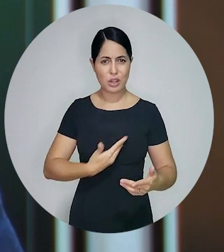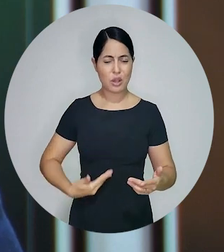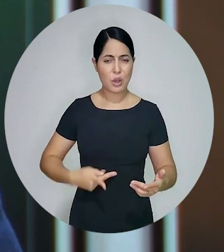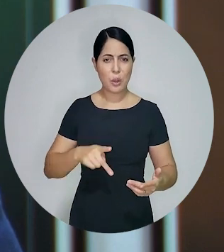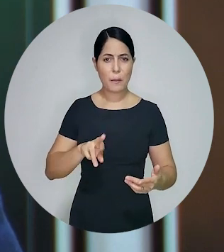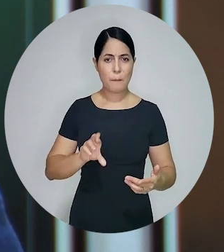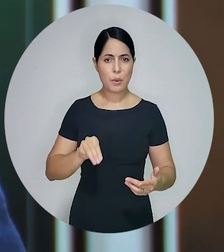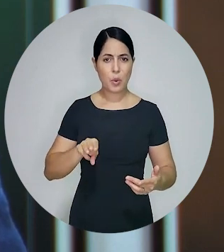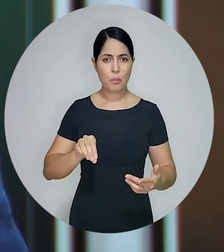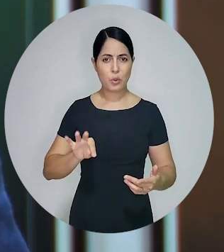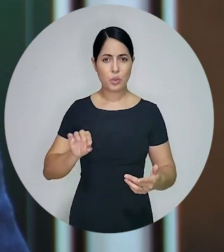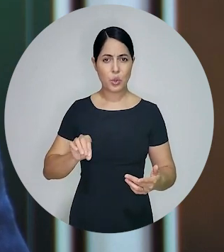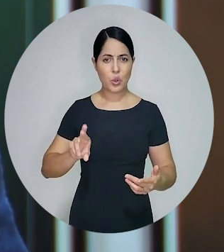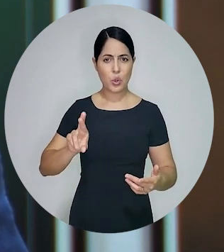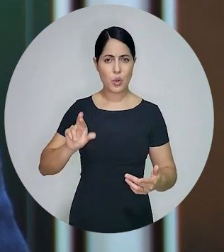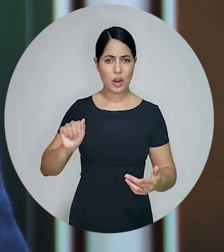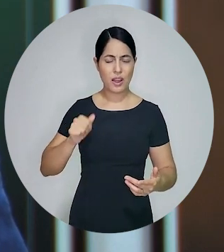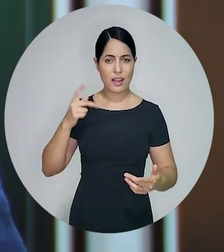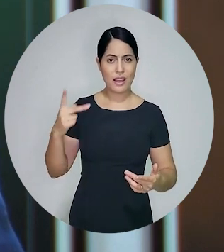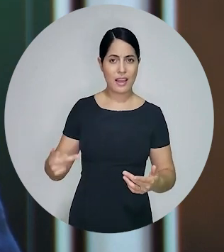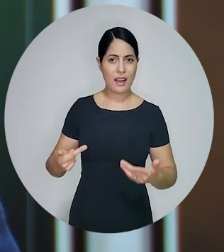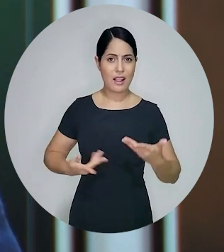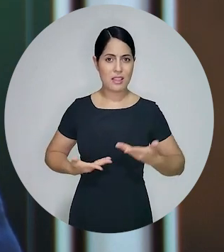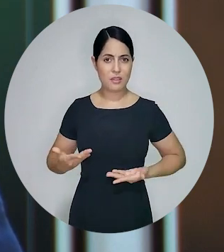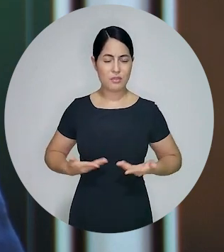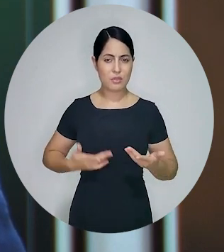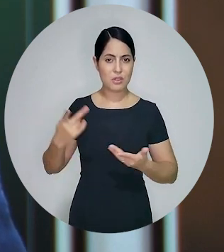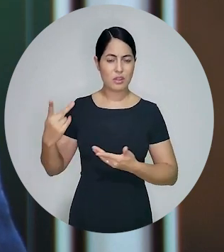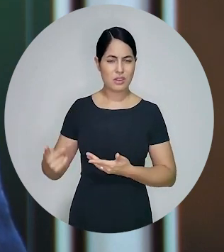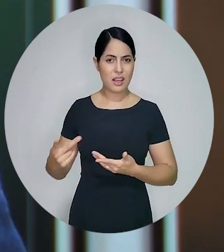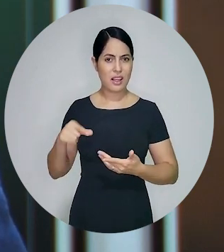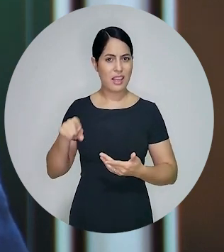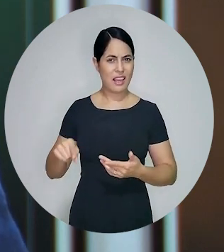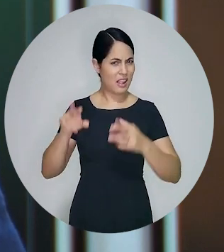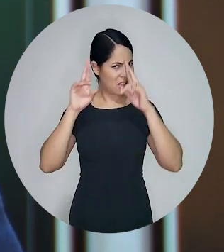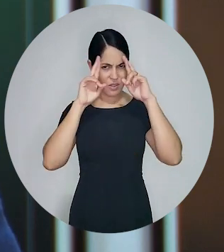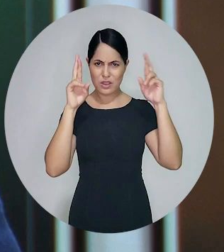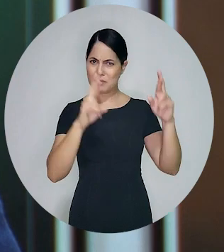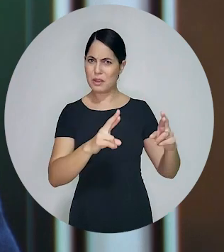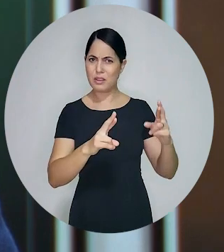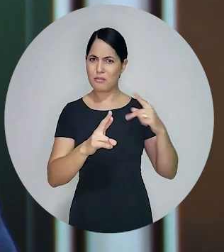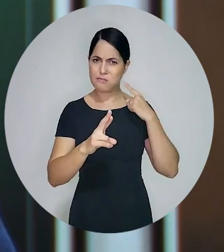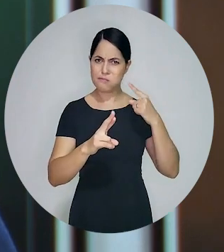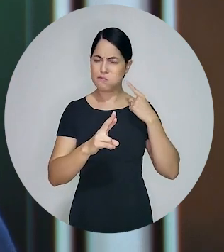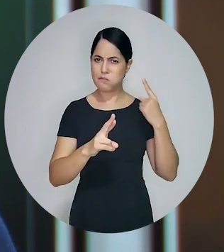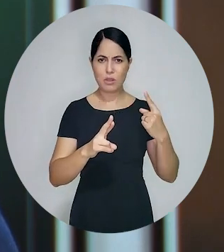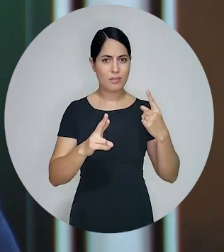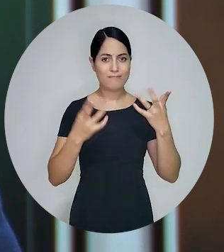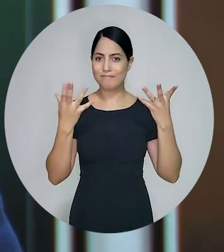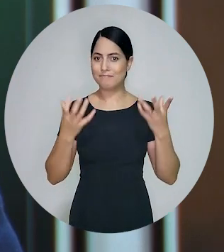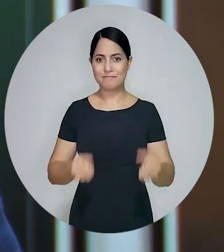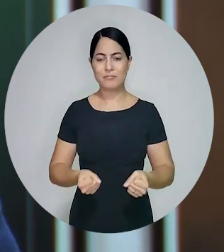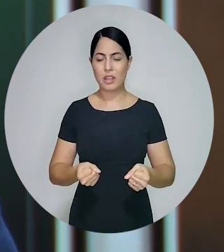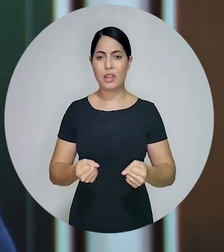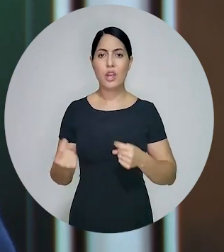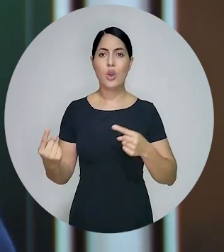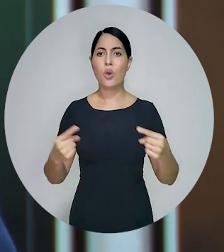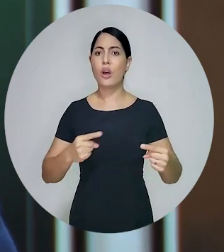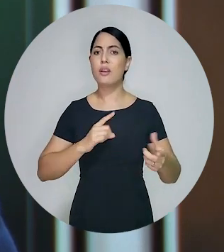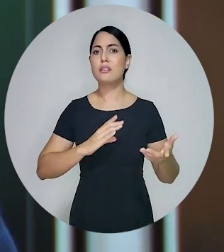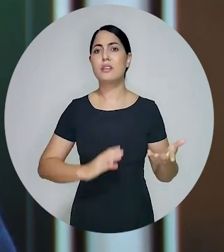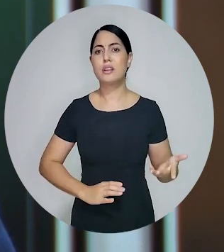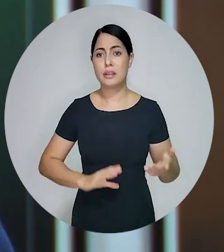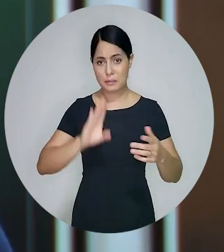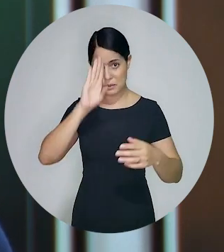é admissível que uma promotora de justiça, no desempenhar de suas funções, desrespeite a advocacia